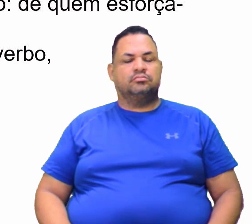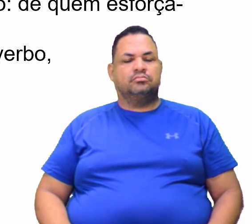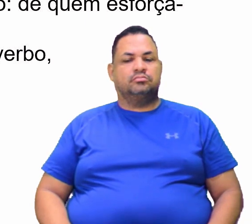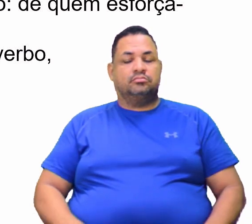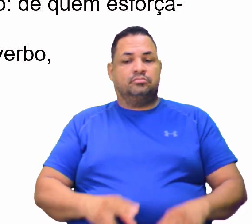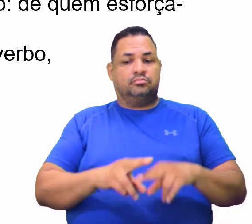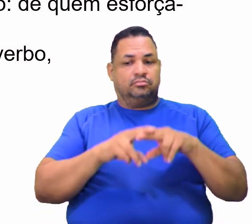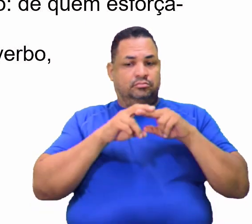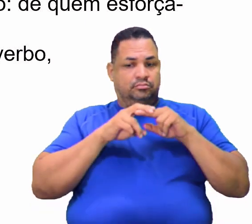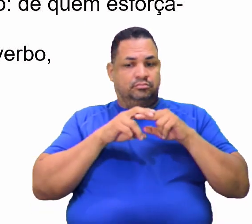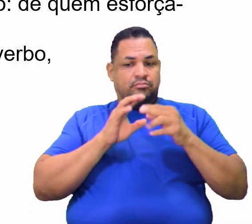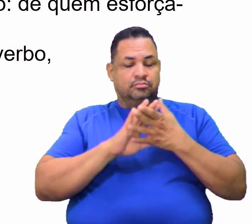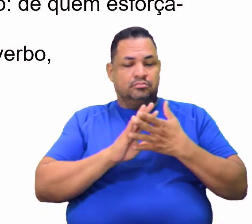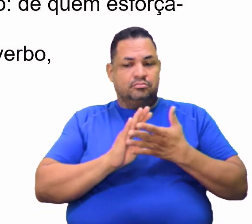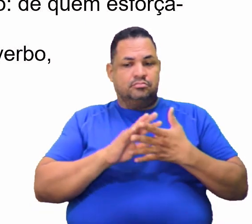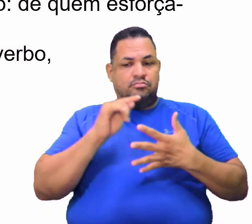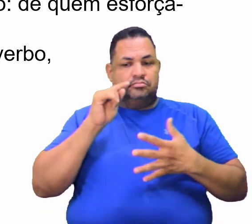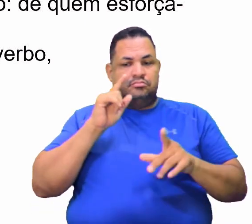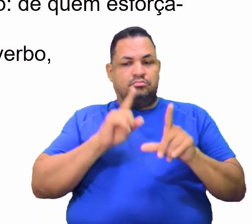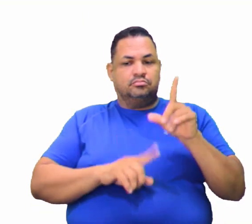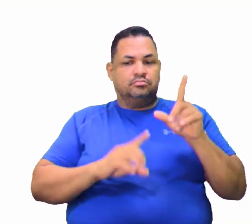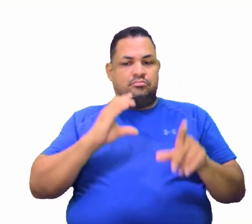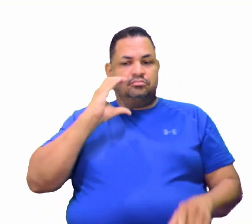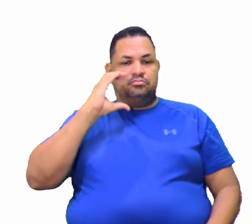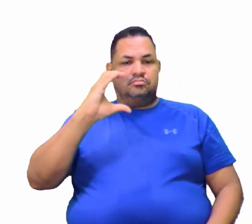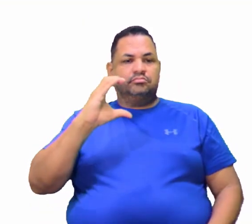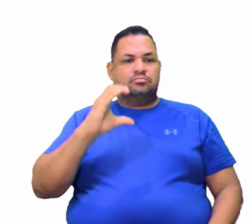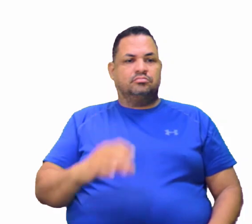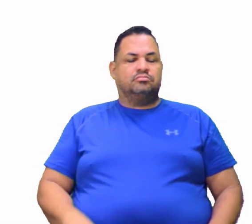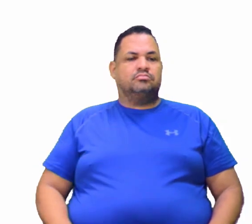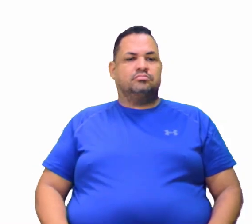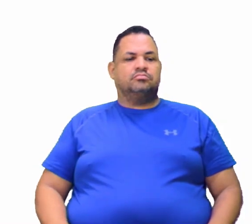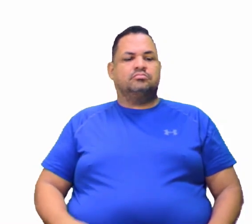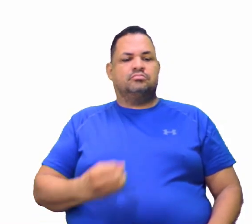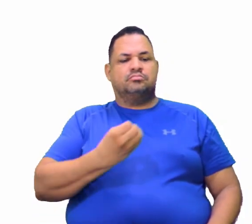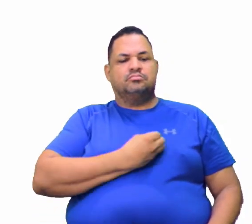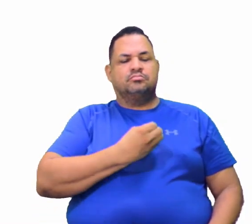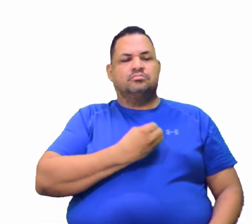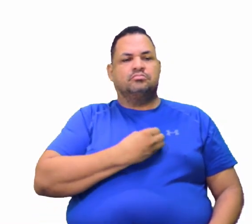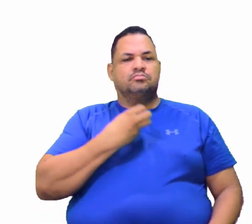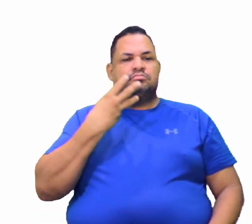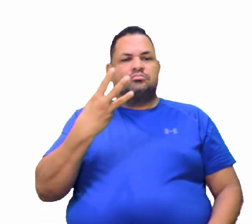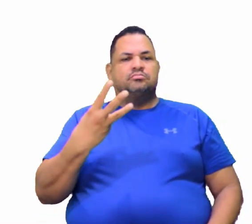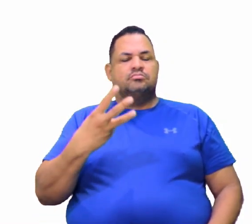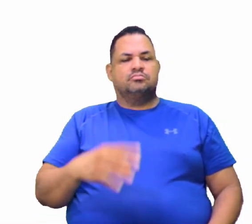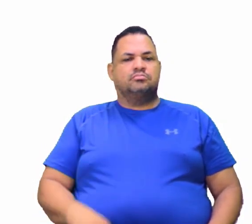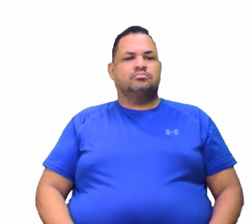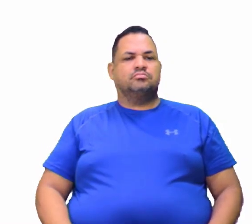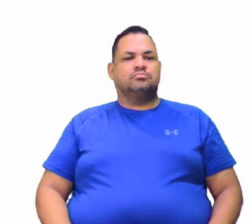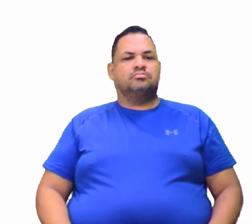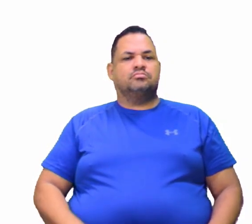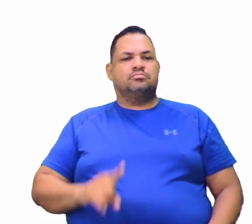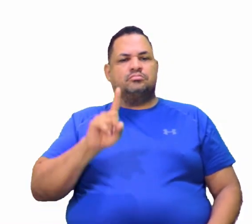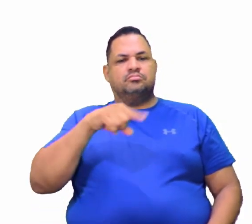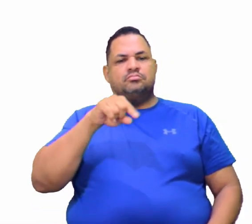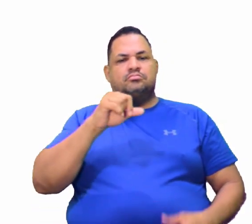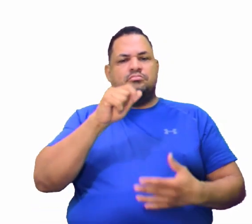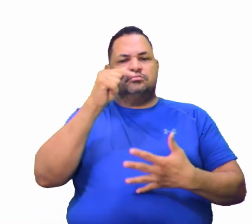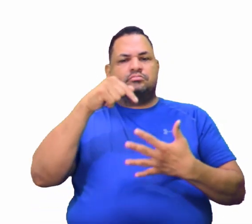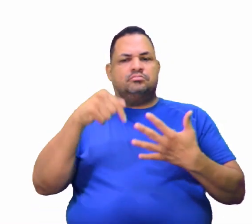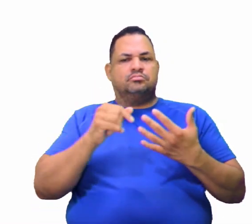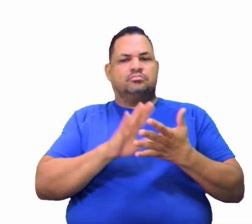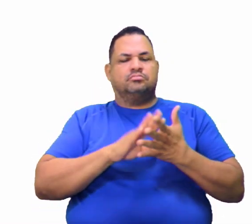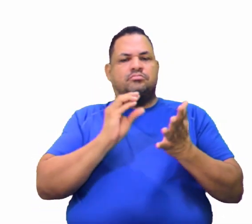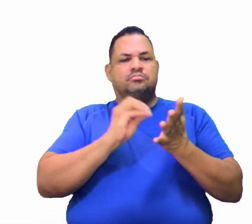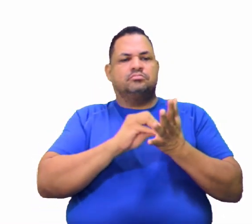isso que é gabarito letra C. Temos aqui a terceira questão, amados. Assinale a alternativa que